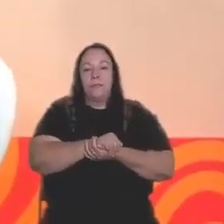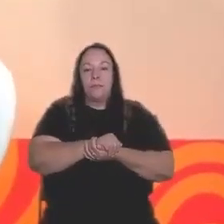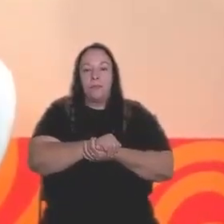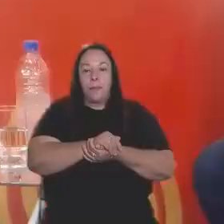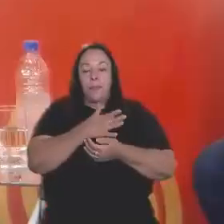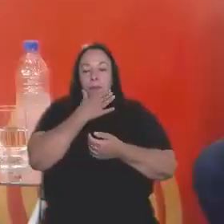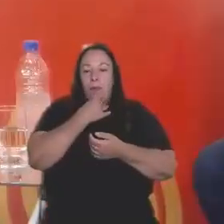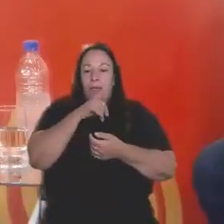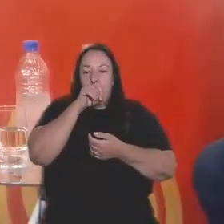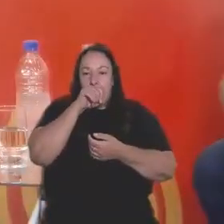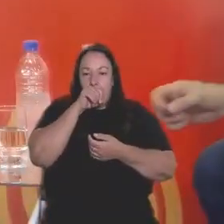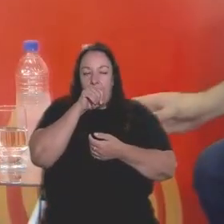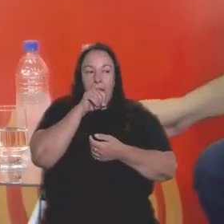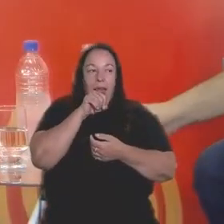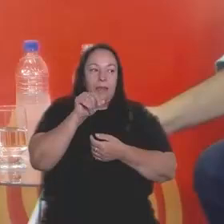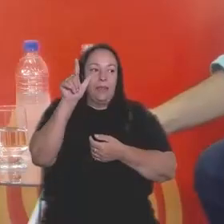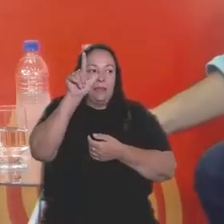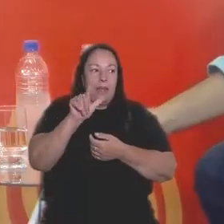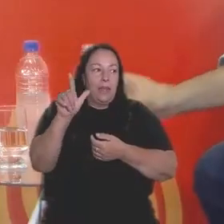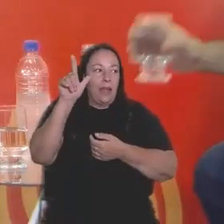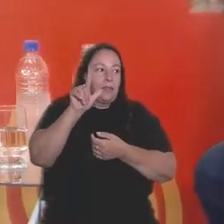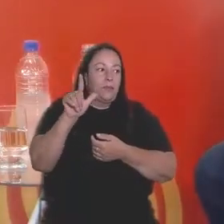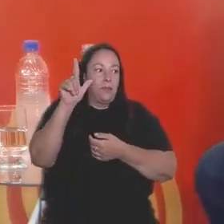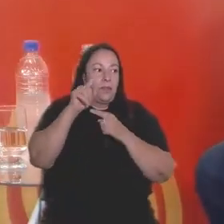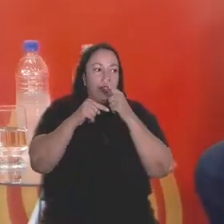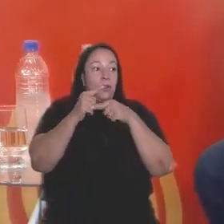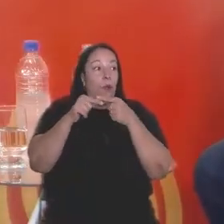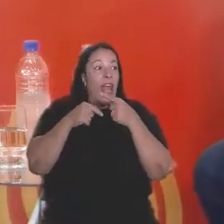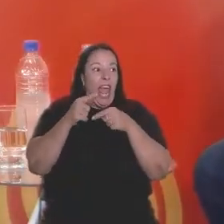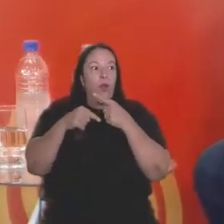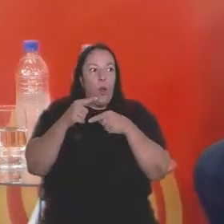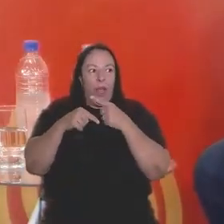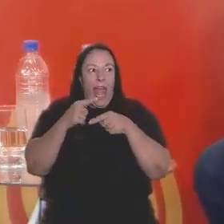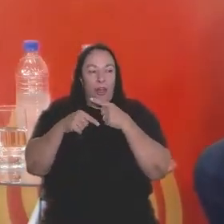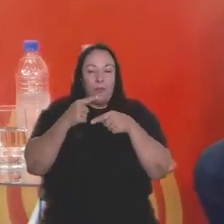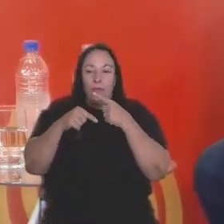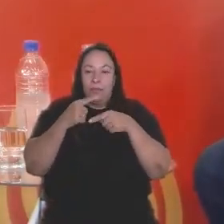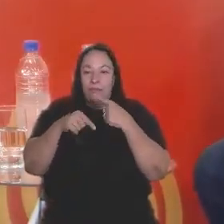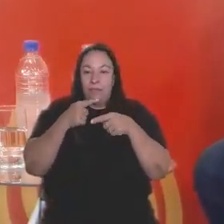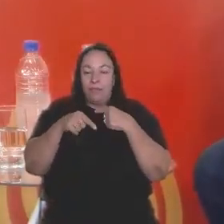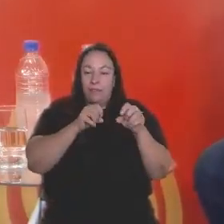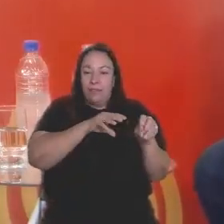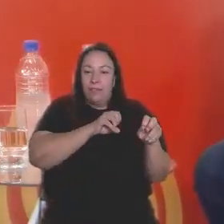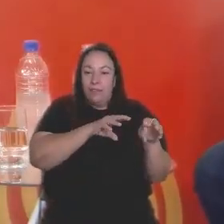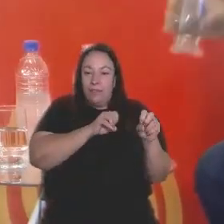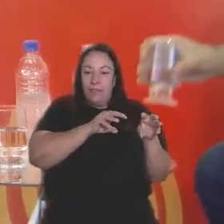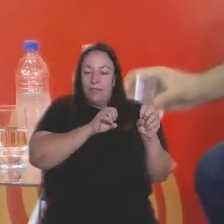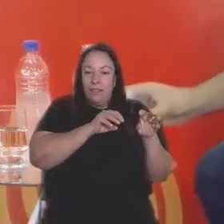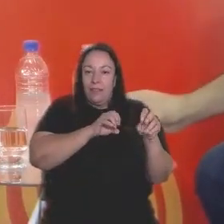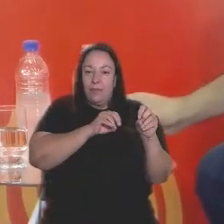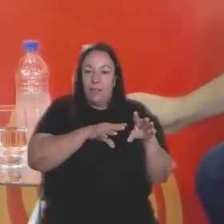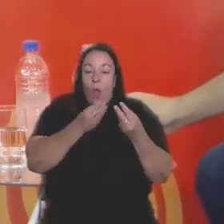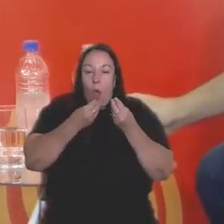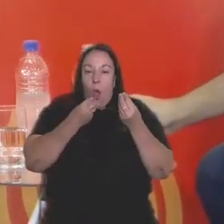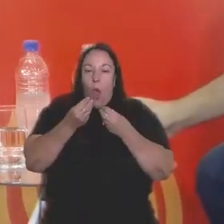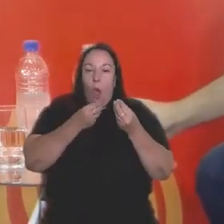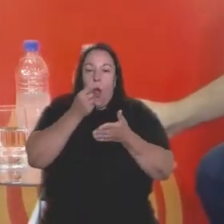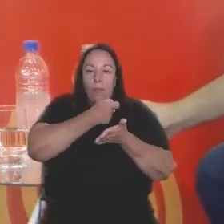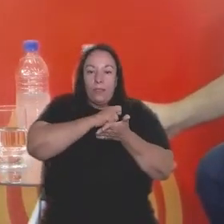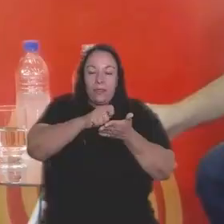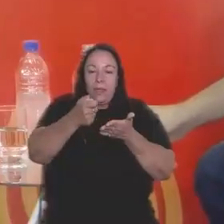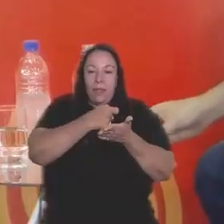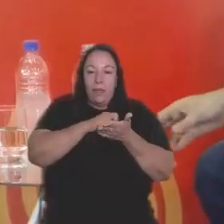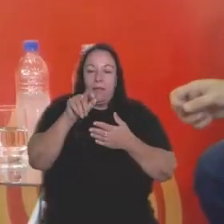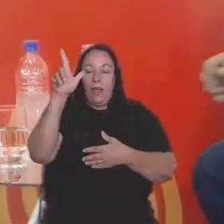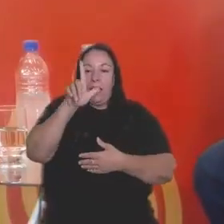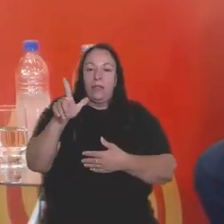gente acaba treinando com a literatura dos outros, né? A palavra dos outros acaba nos ensinando também muito sobre como escrever. Então, eu